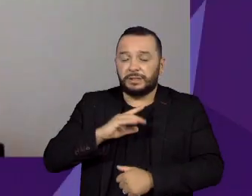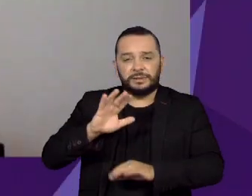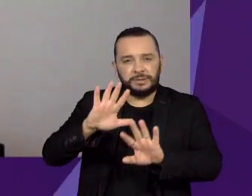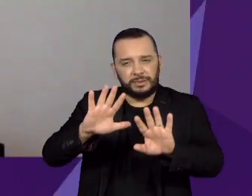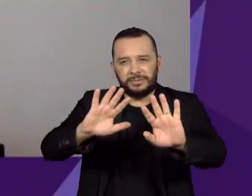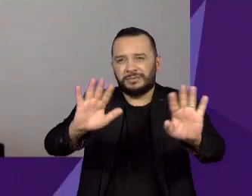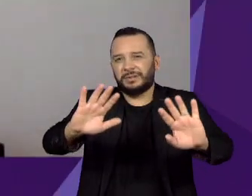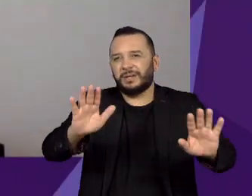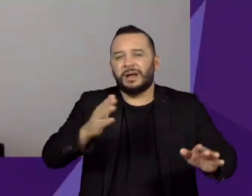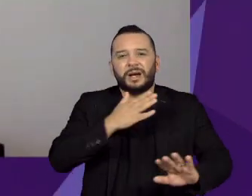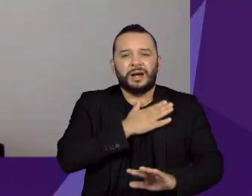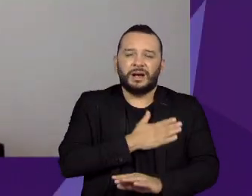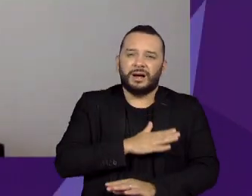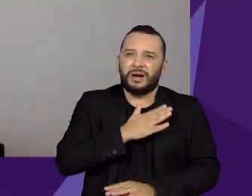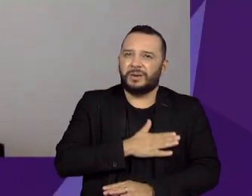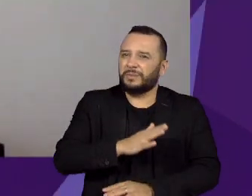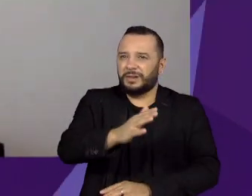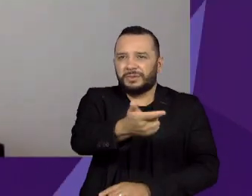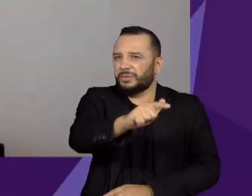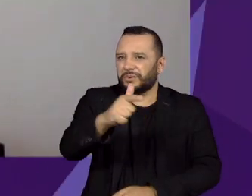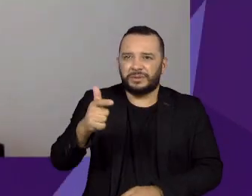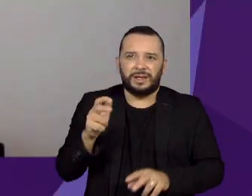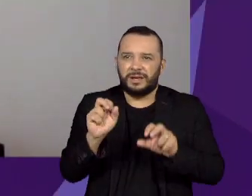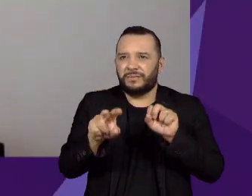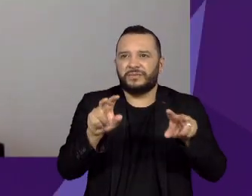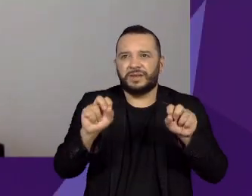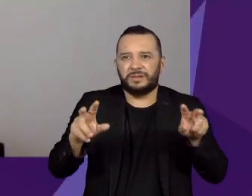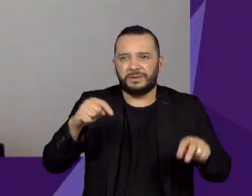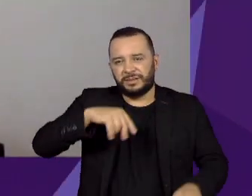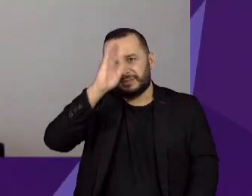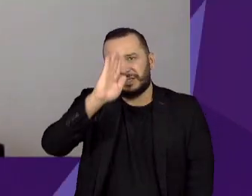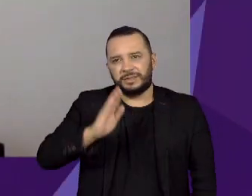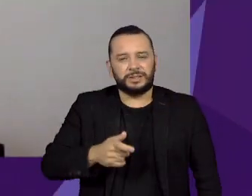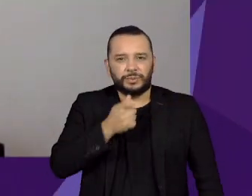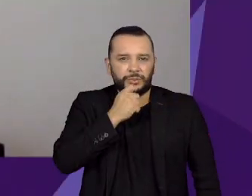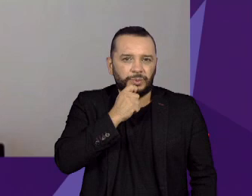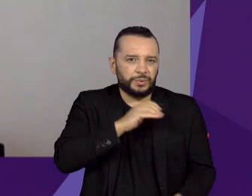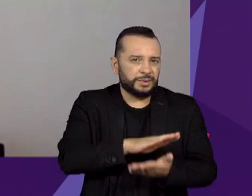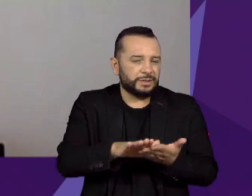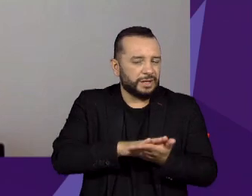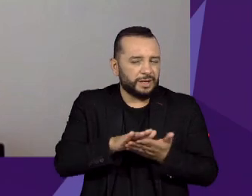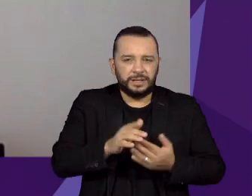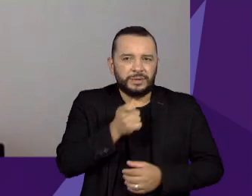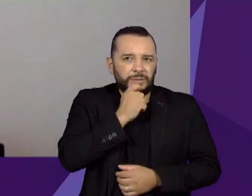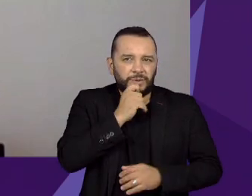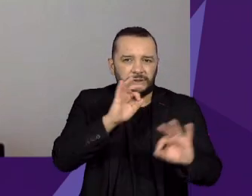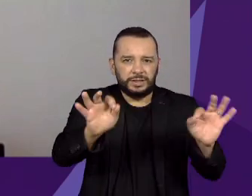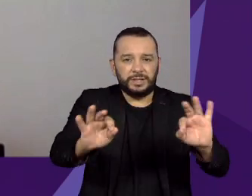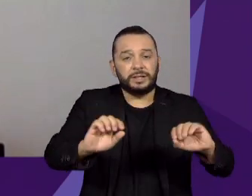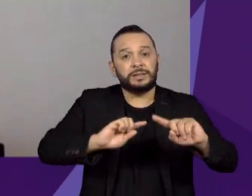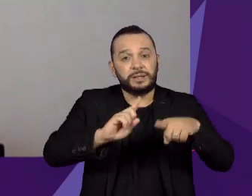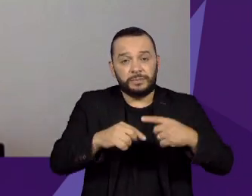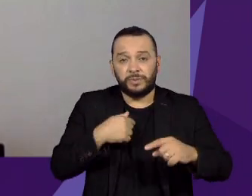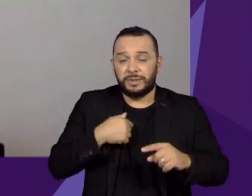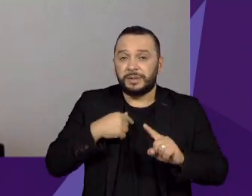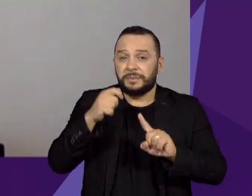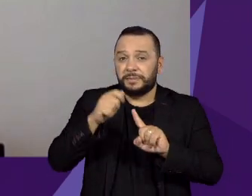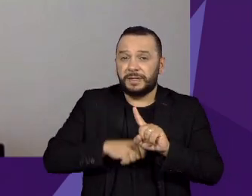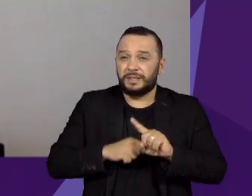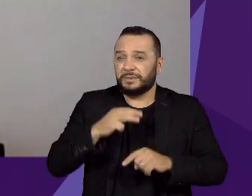não tem vírus circulando. Nós só tivemos transmissão sustentada no final de